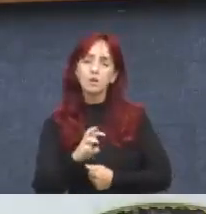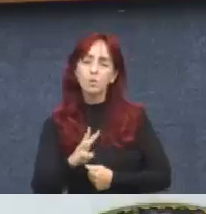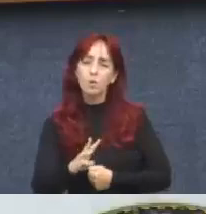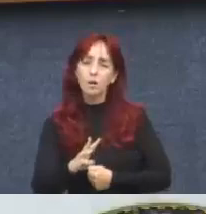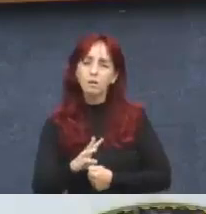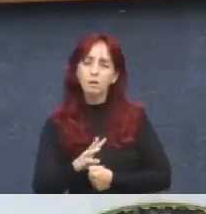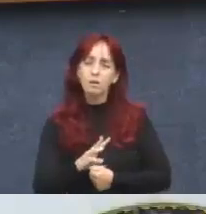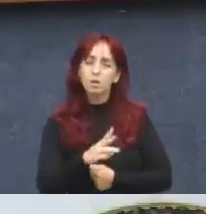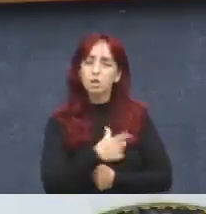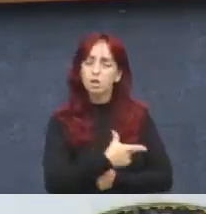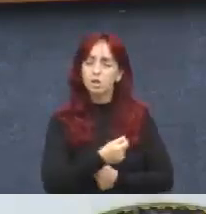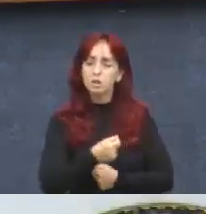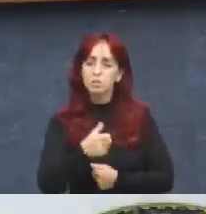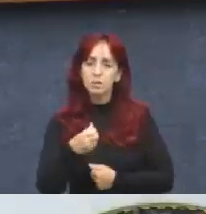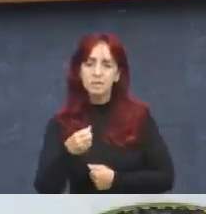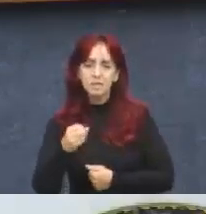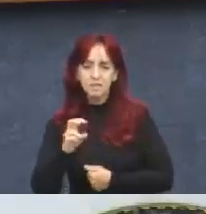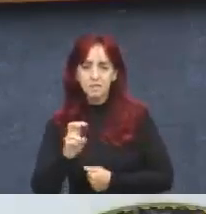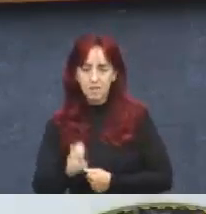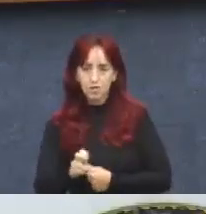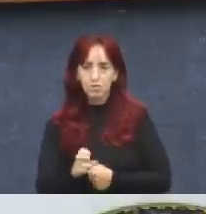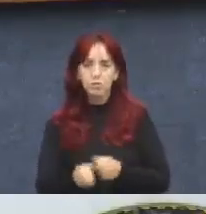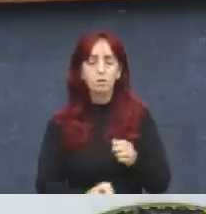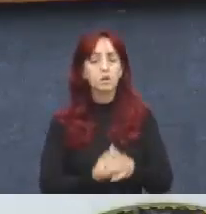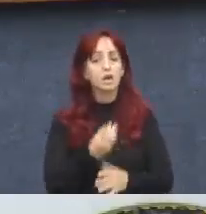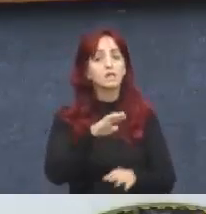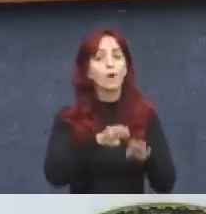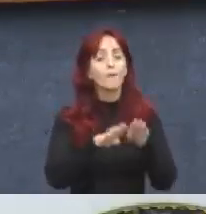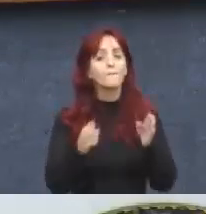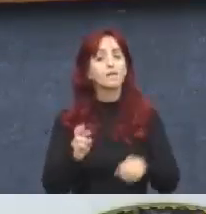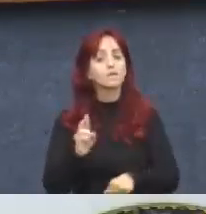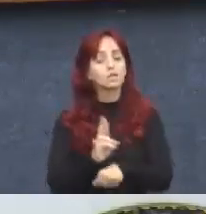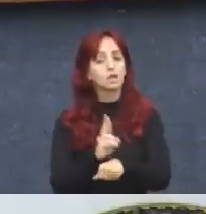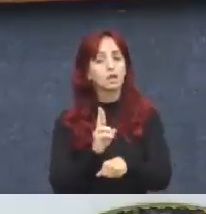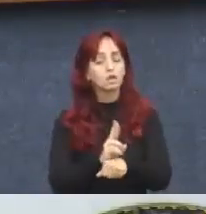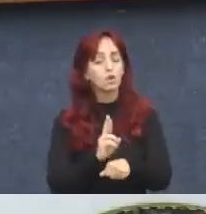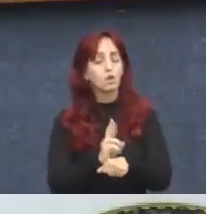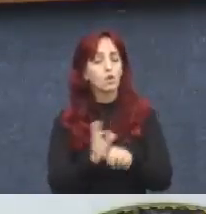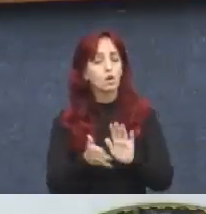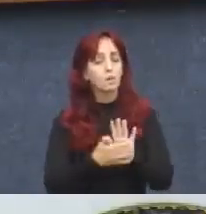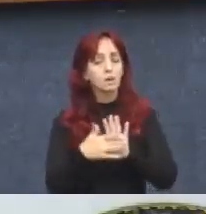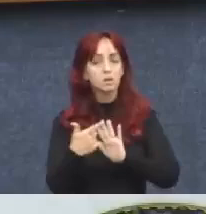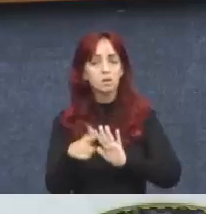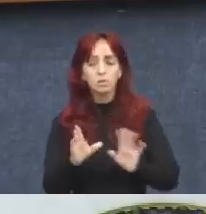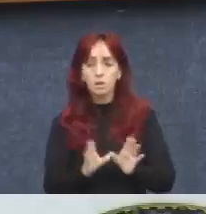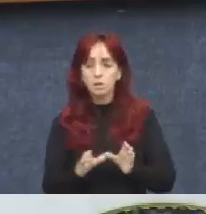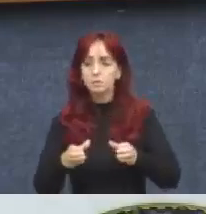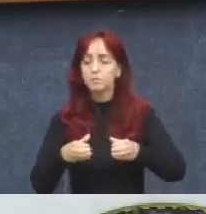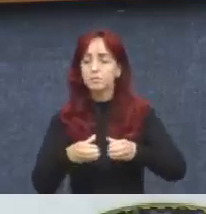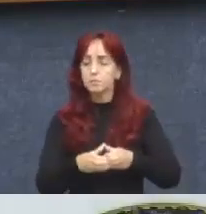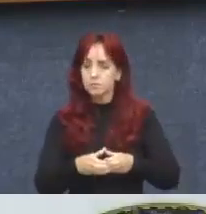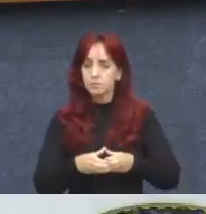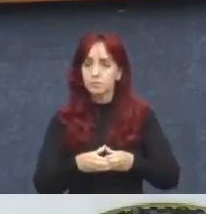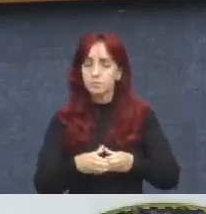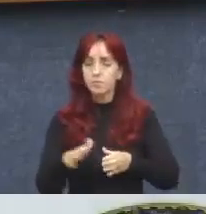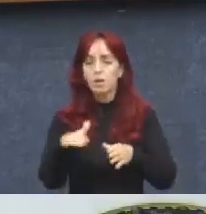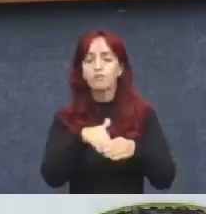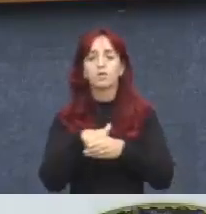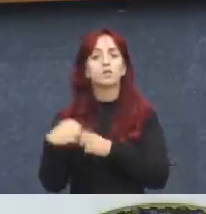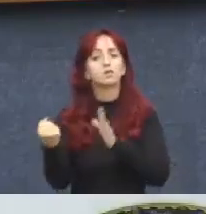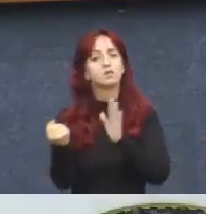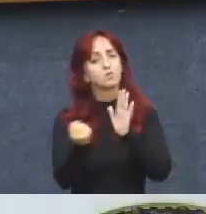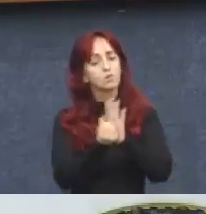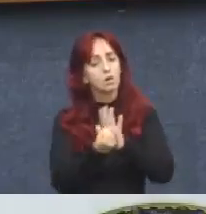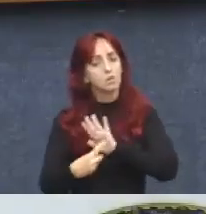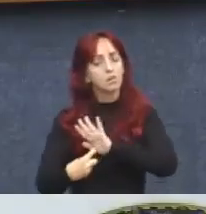setembro de 2005. Autoria, mesa diretora. Não há emendas, o quórum. Maioria dos presentes, votação simbólica.